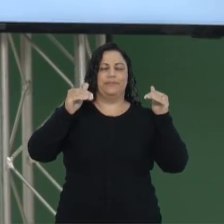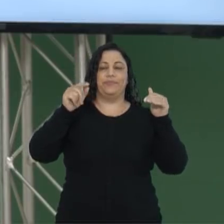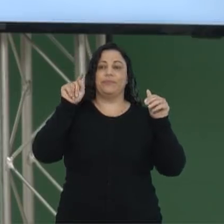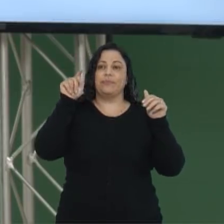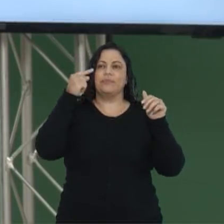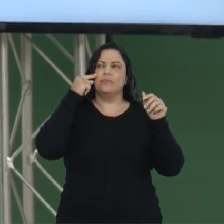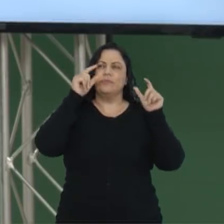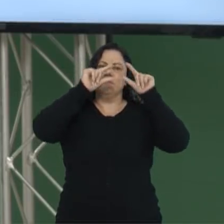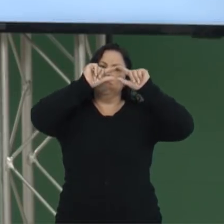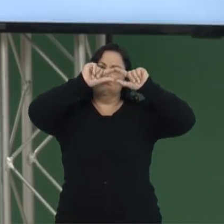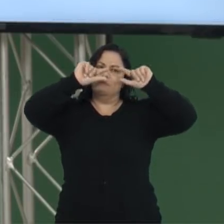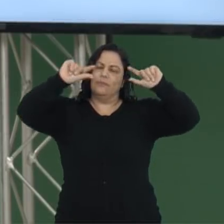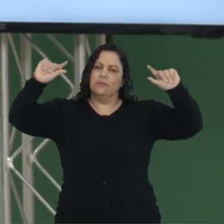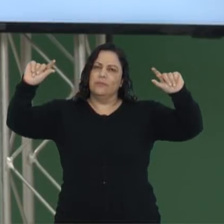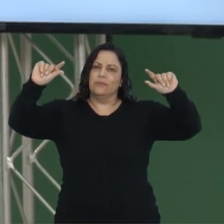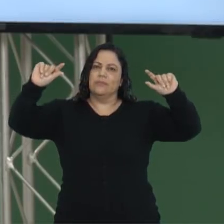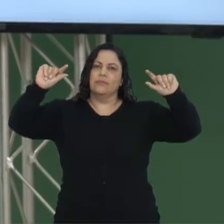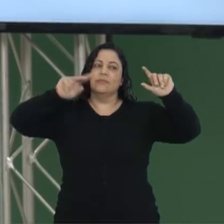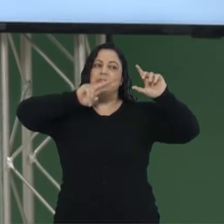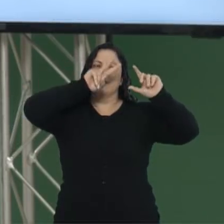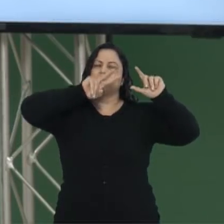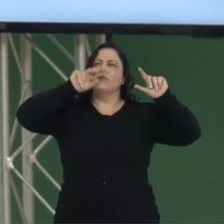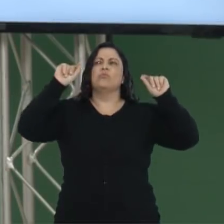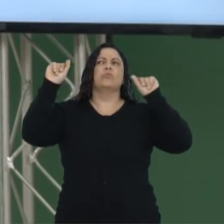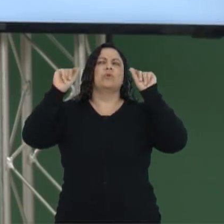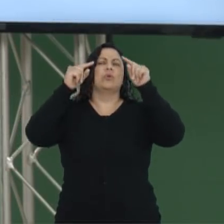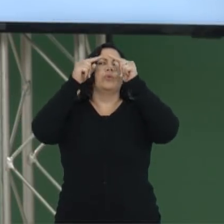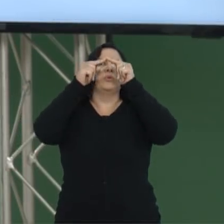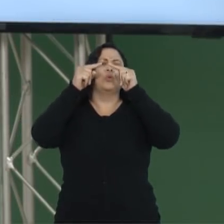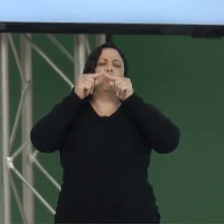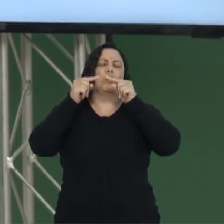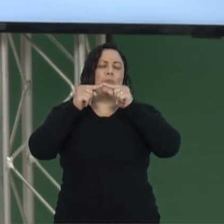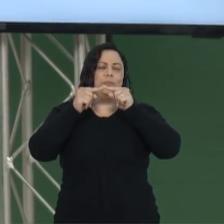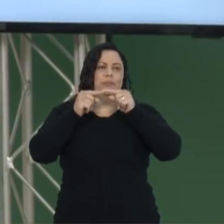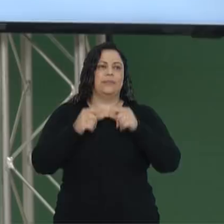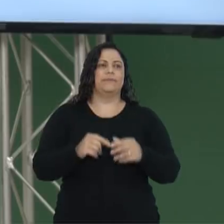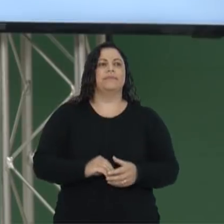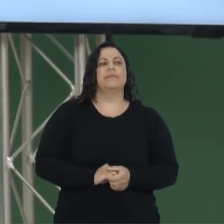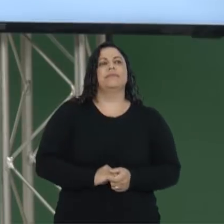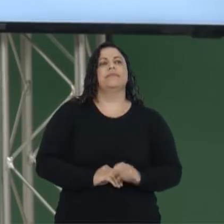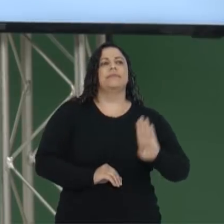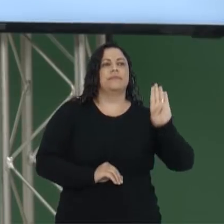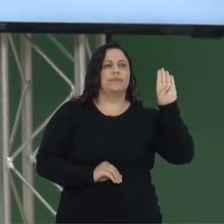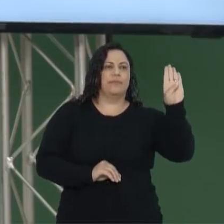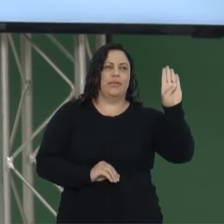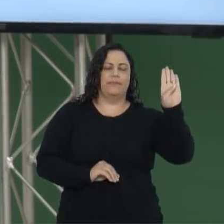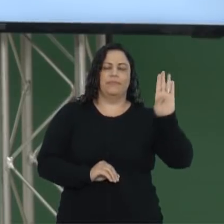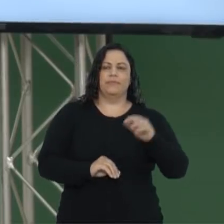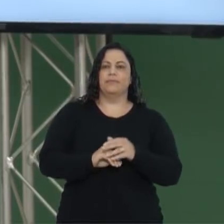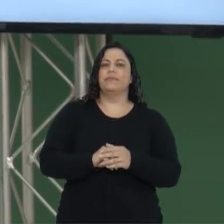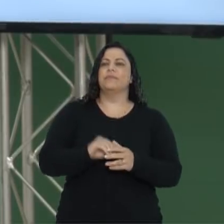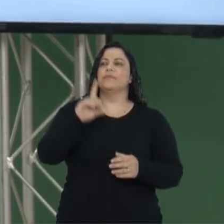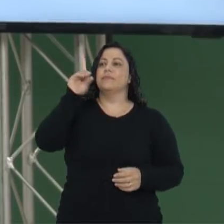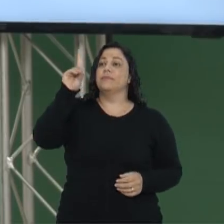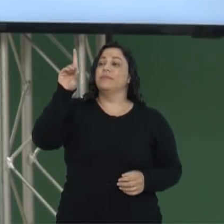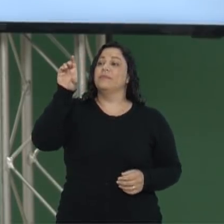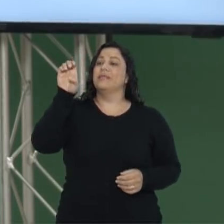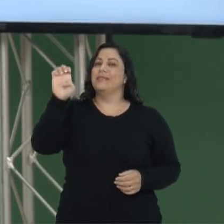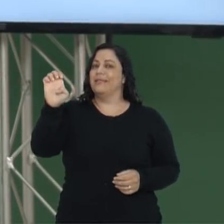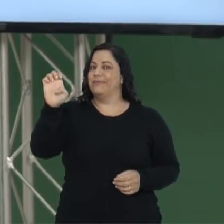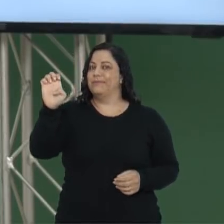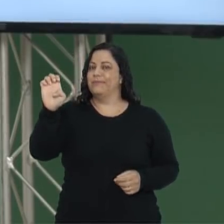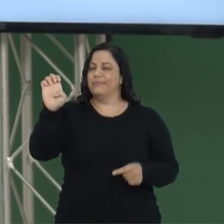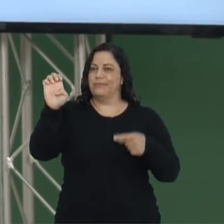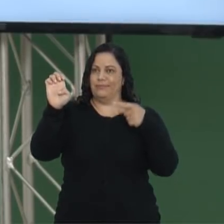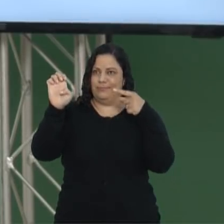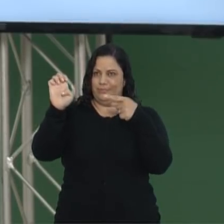o contexto para ver qual é a preposição adequada, pode ter mais que uma. Letra B, a atitude do jogador é passível